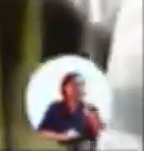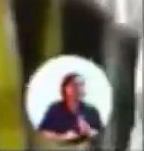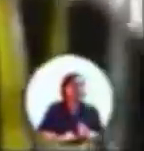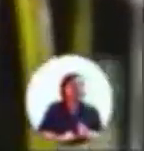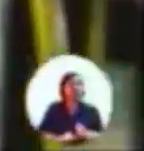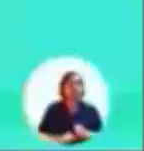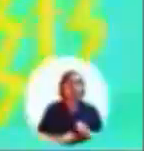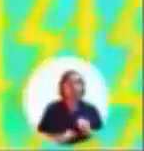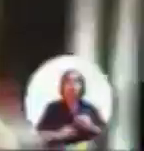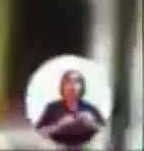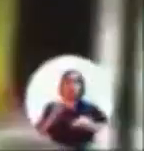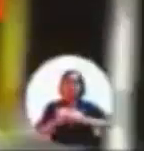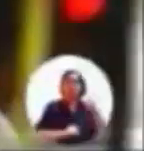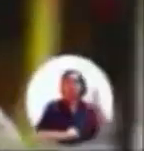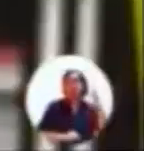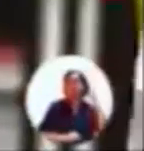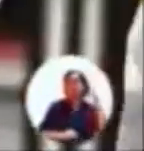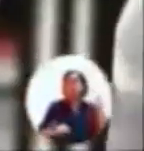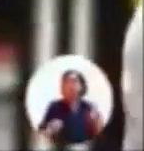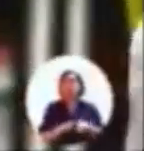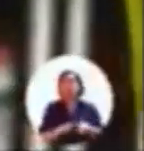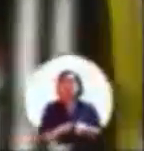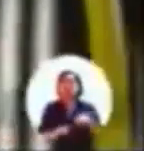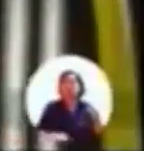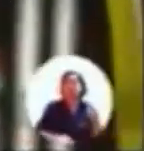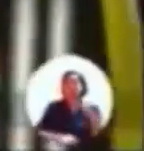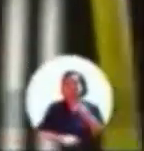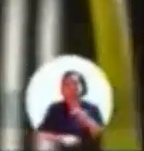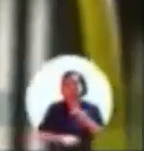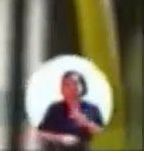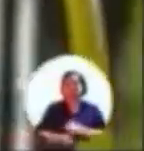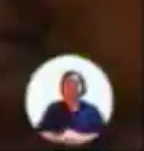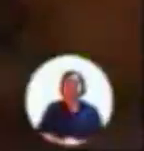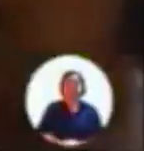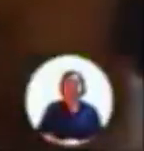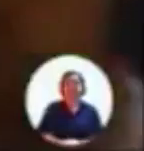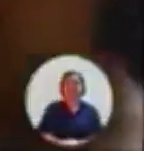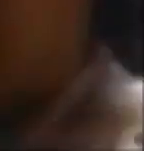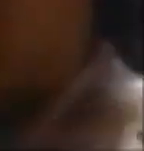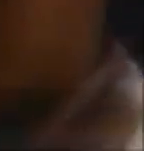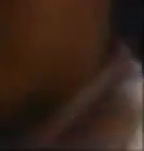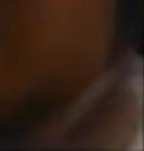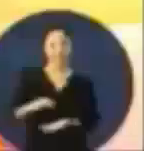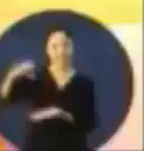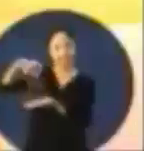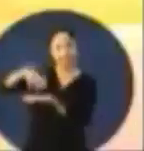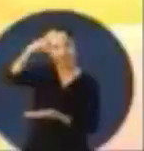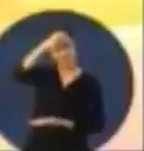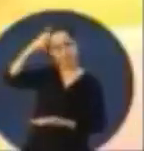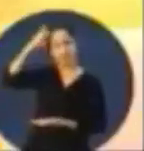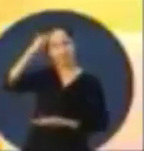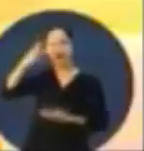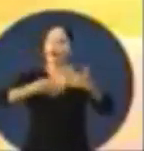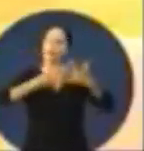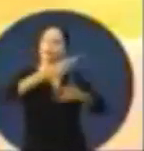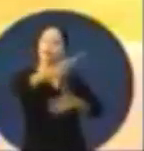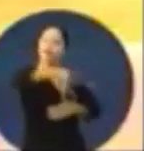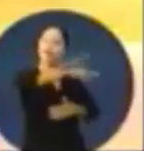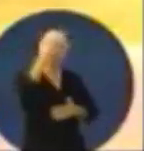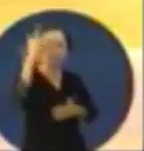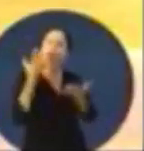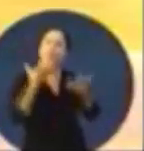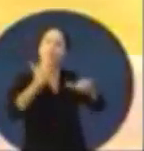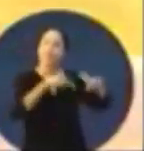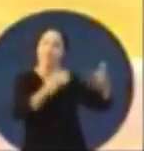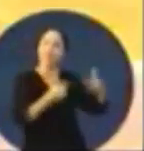voltei para o presidente 17 e vou votar para o prefeito agora 17. A prefeitura tem que parar de atrapalhar quem